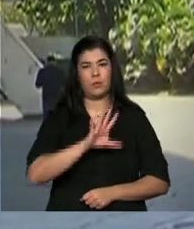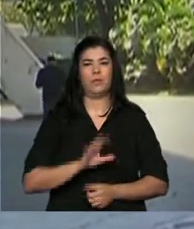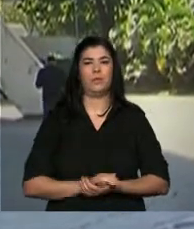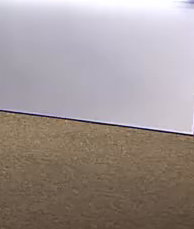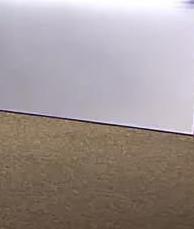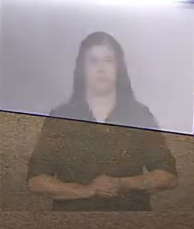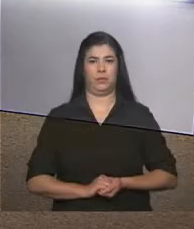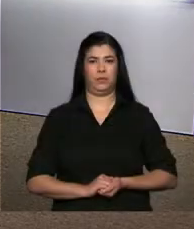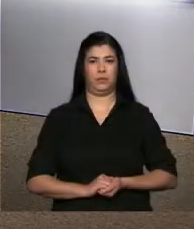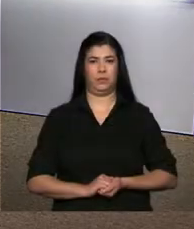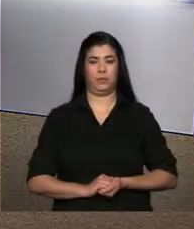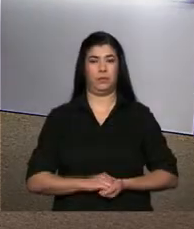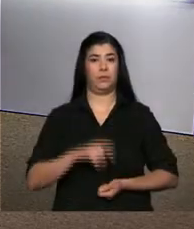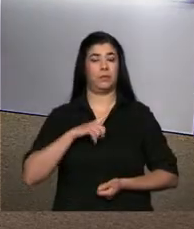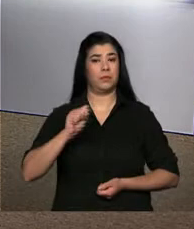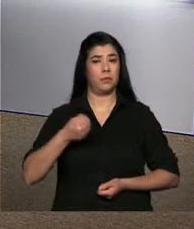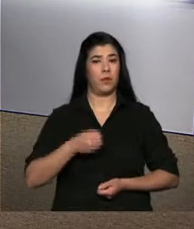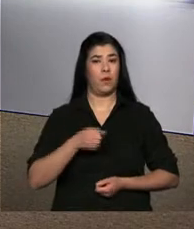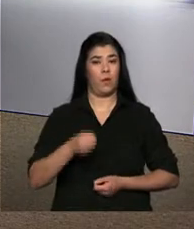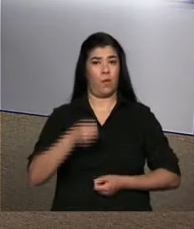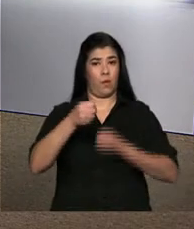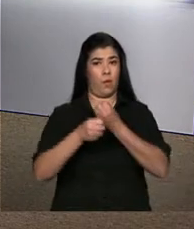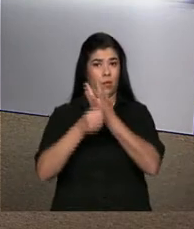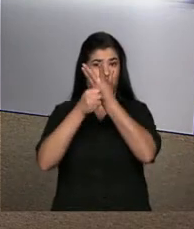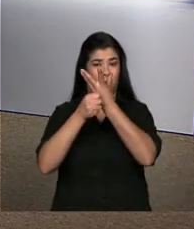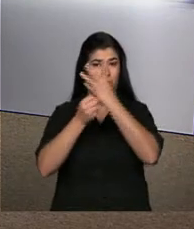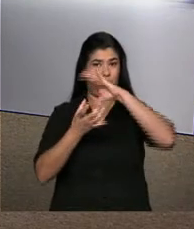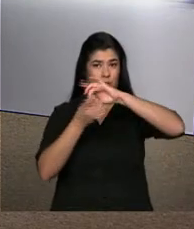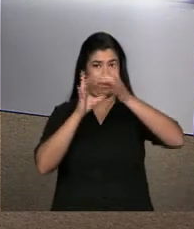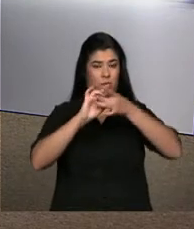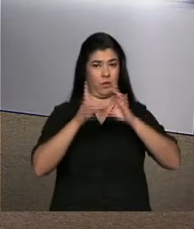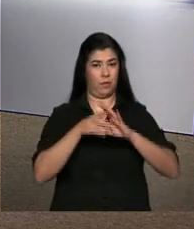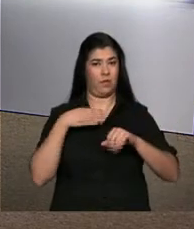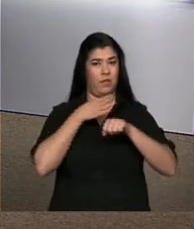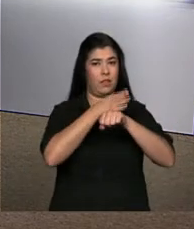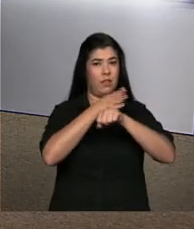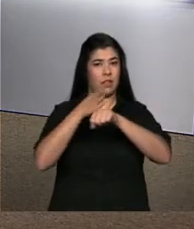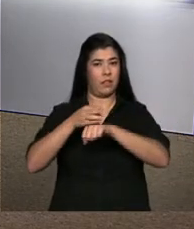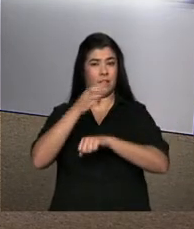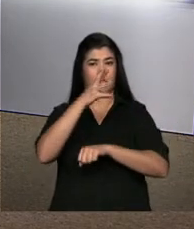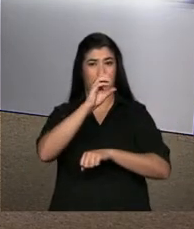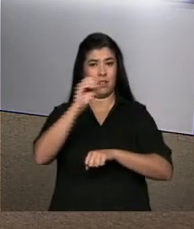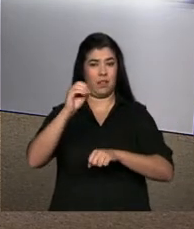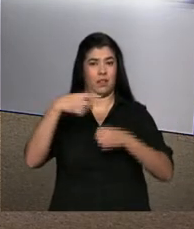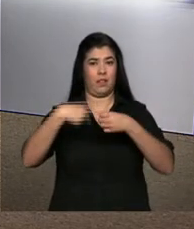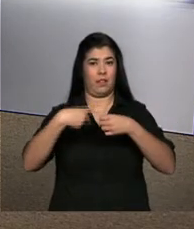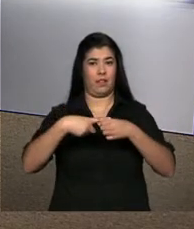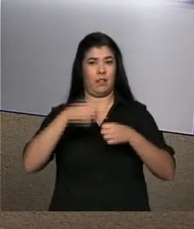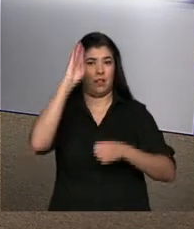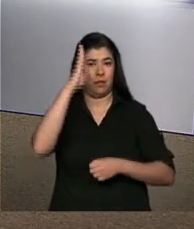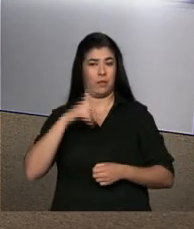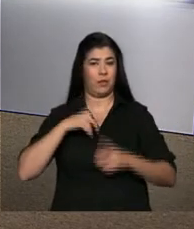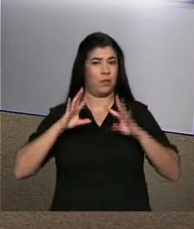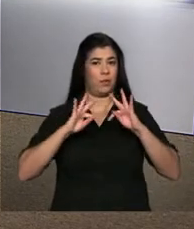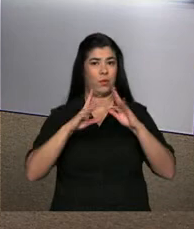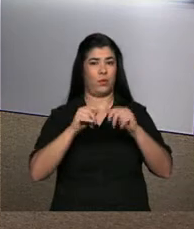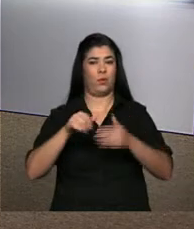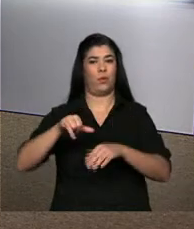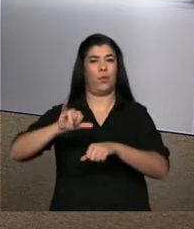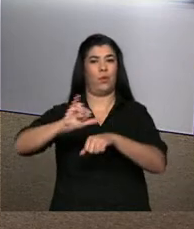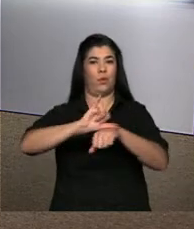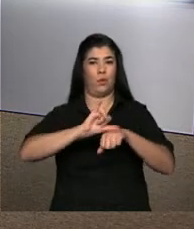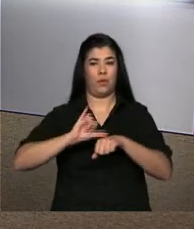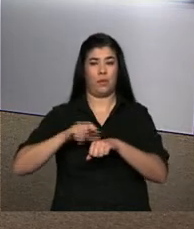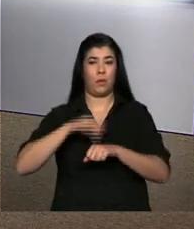país. A tocha dos Jogos Olímpicos vai passar por cerca de 300 cidades brasileiras, incluindo todas as capitais.